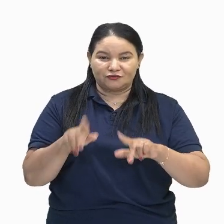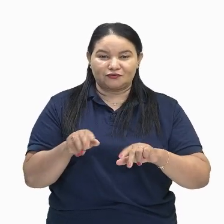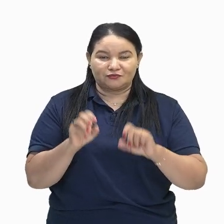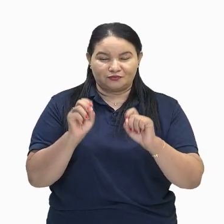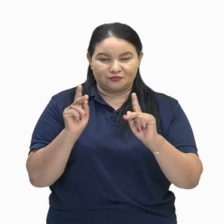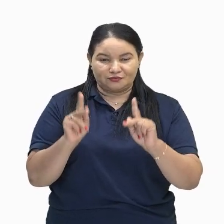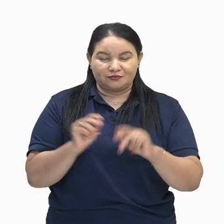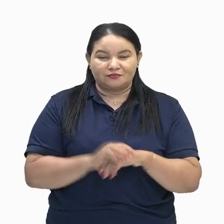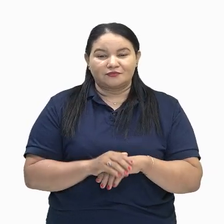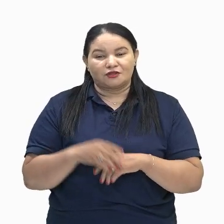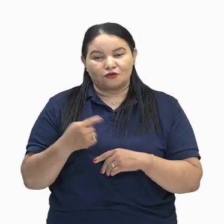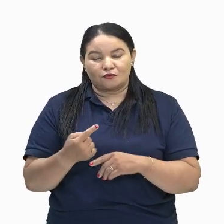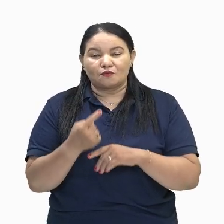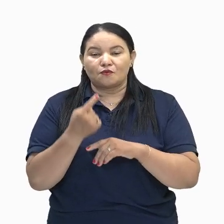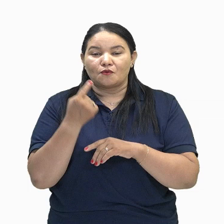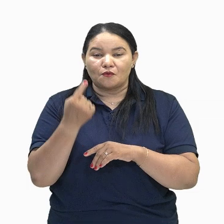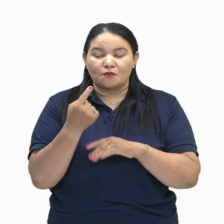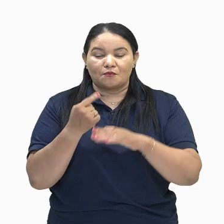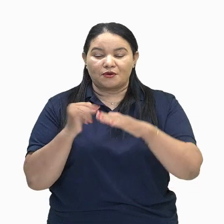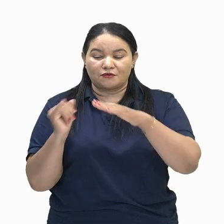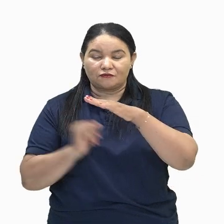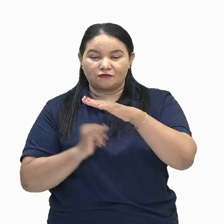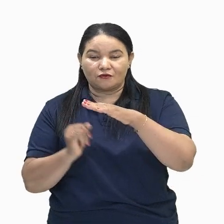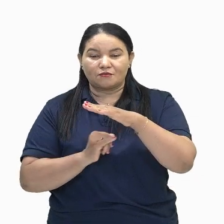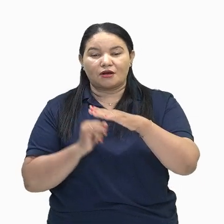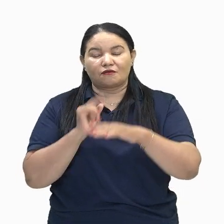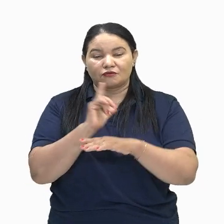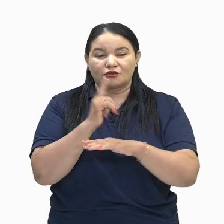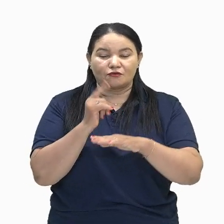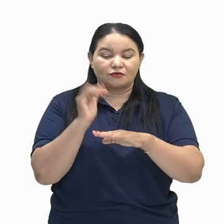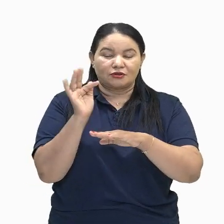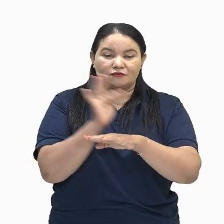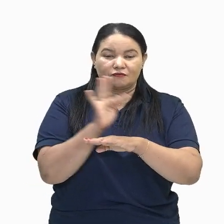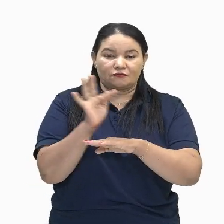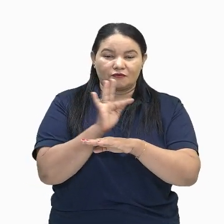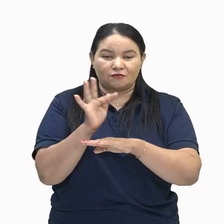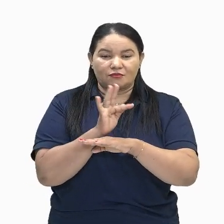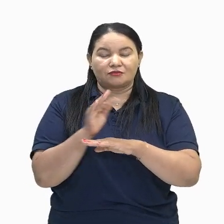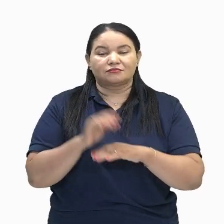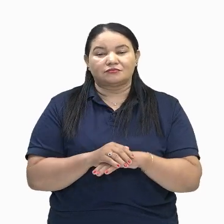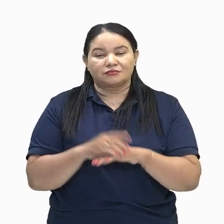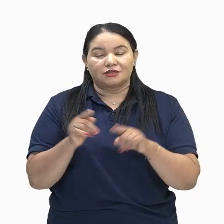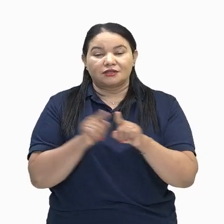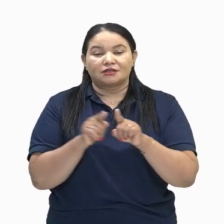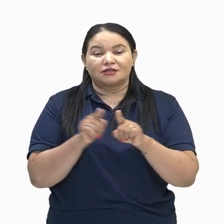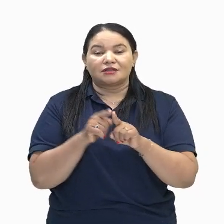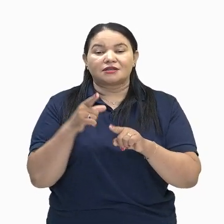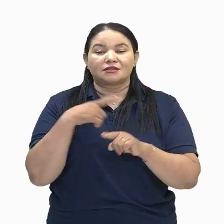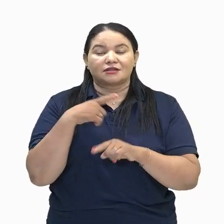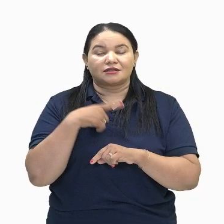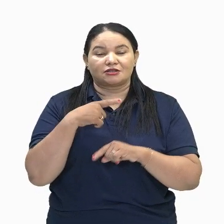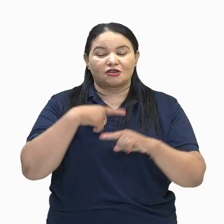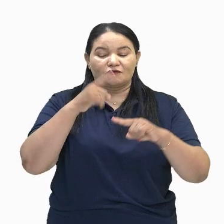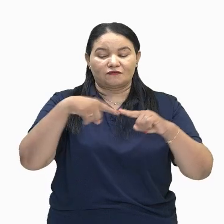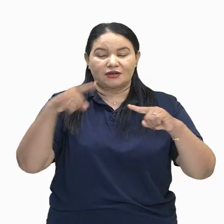forma padronizada e a outra com variação da língua, né? Como vocês podem observar.